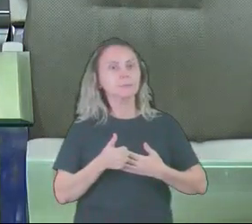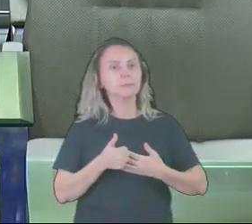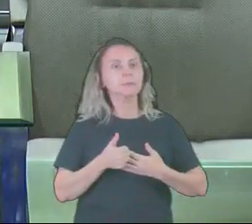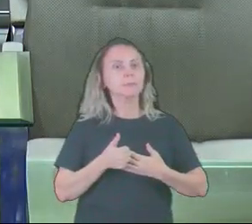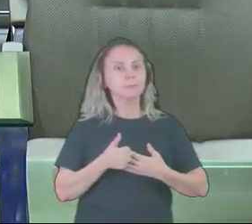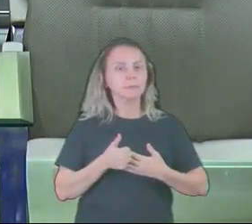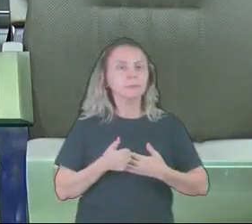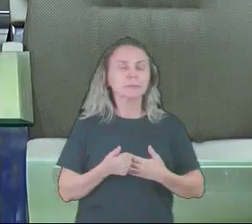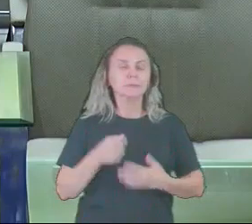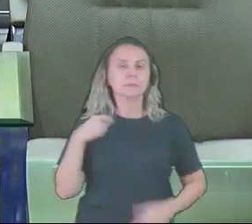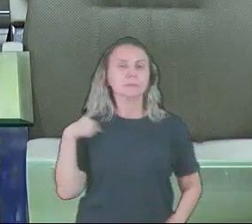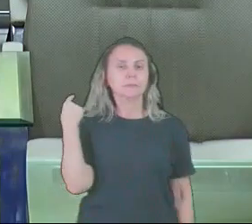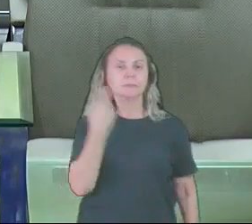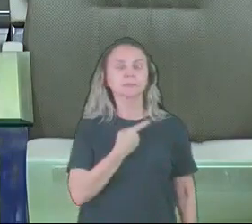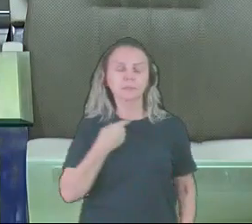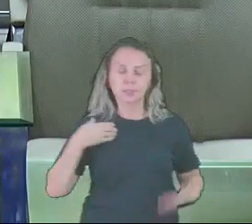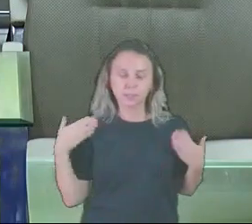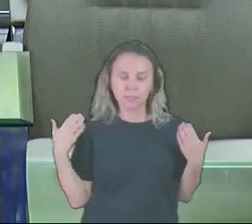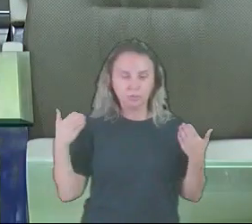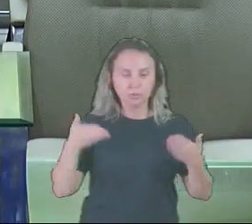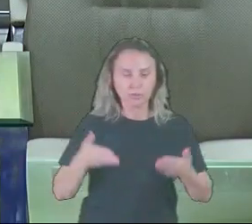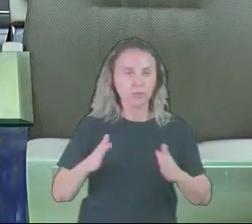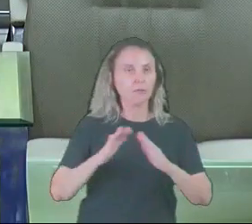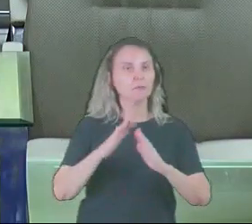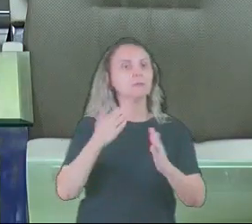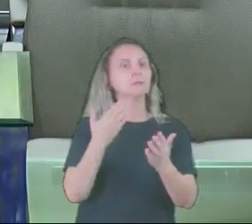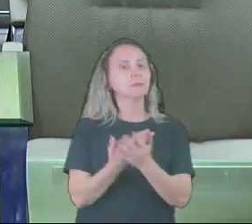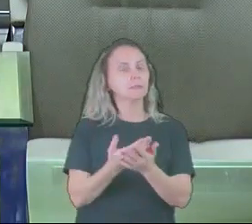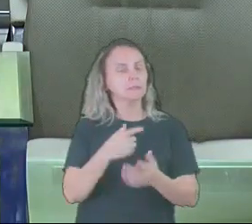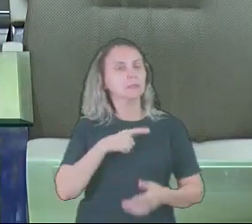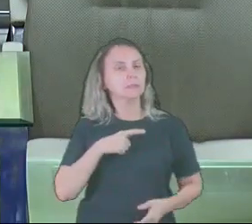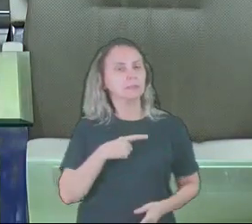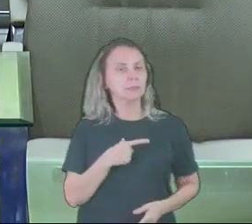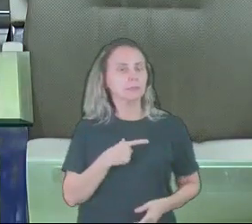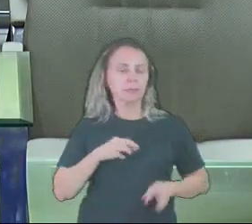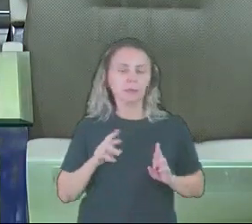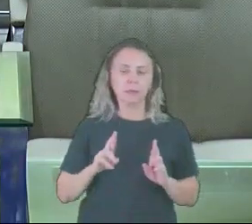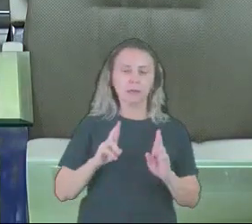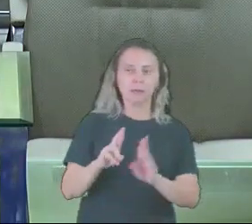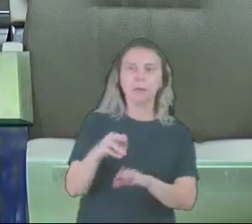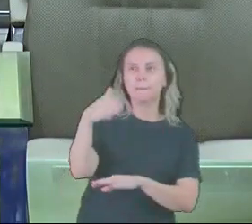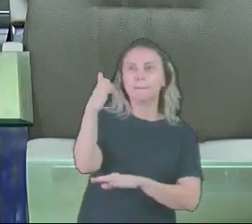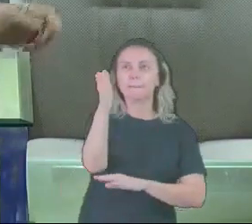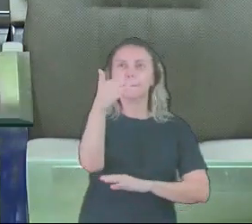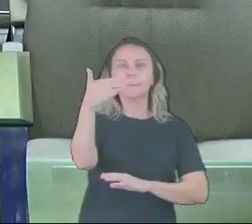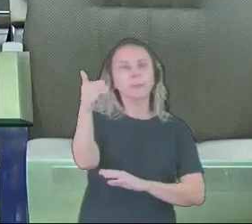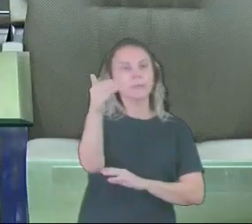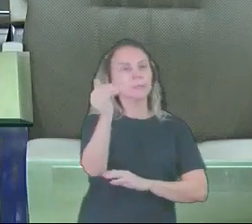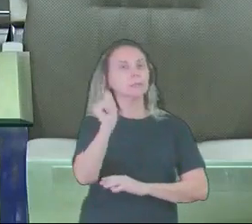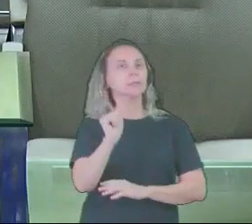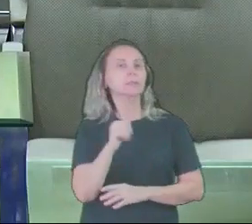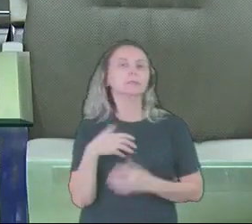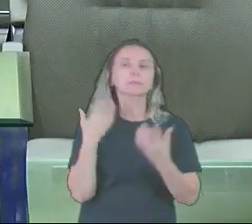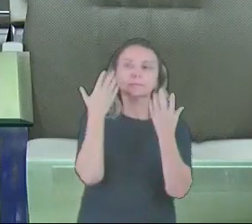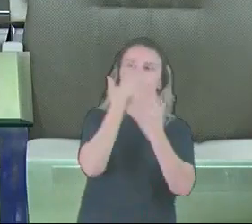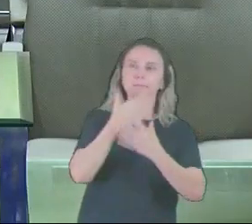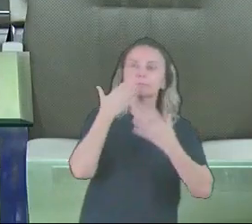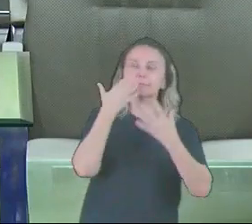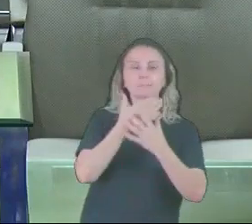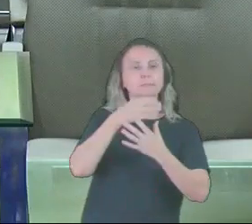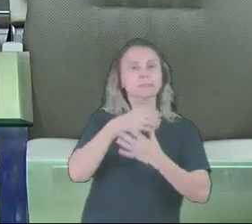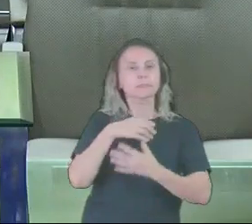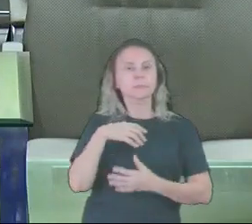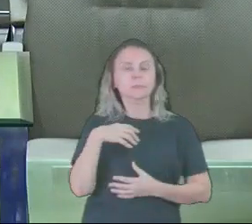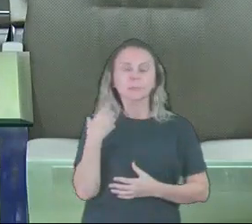para estávamos o culto a bandeira no culto no seguinte o respeito ao símbolo Nacional cantava-se o hino nacional